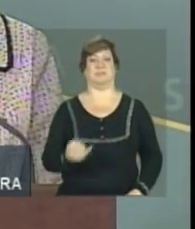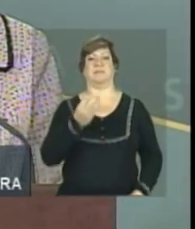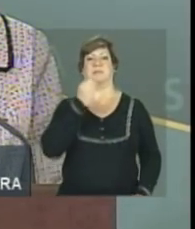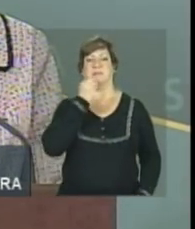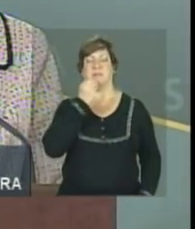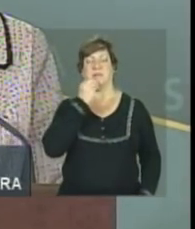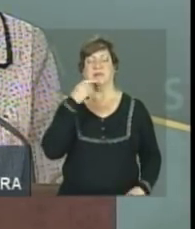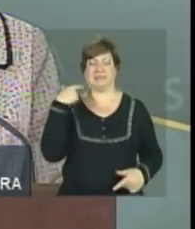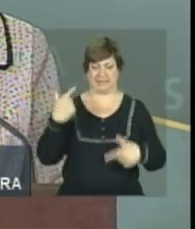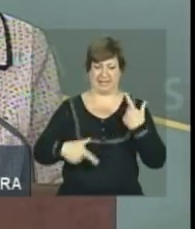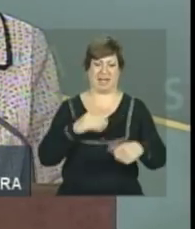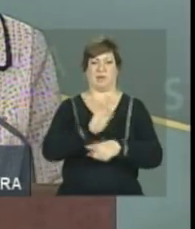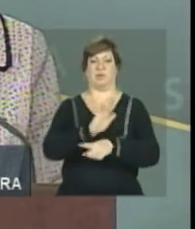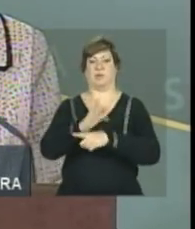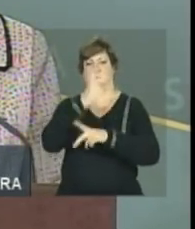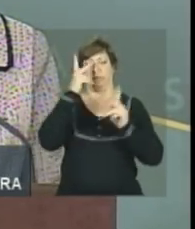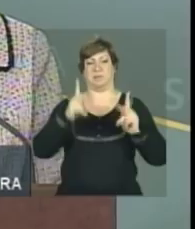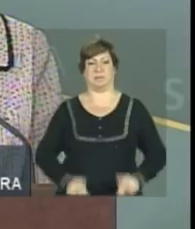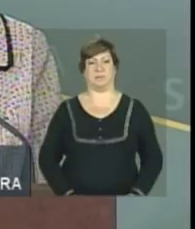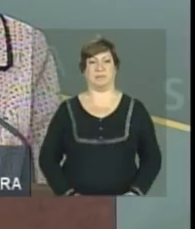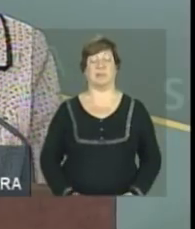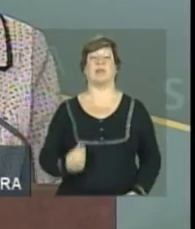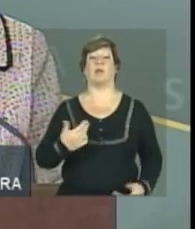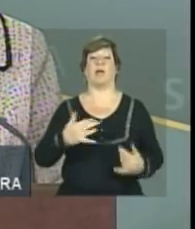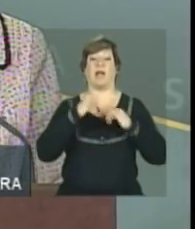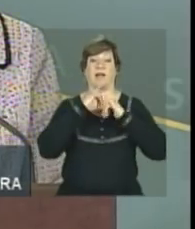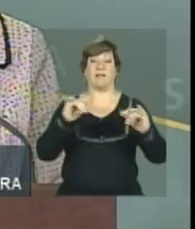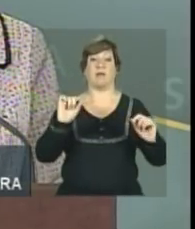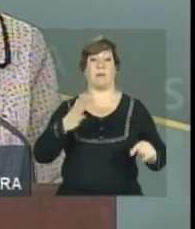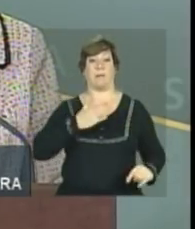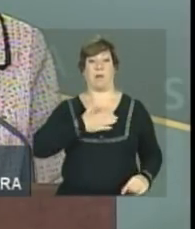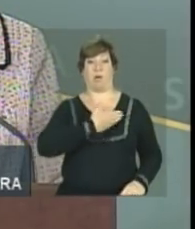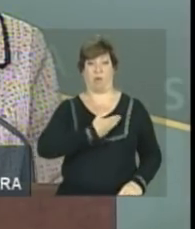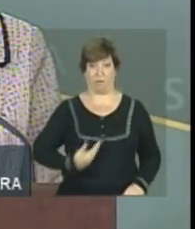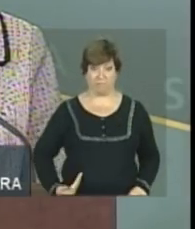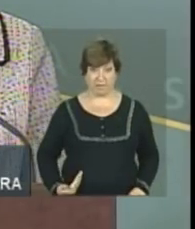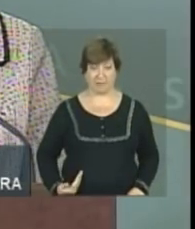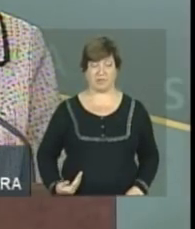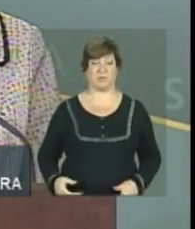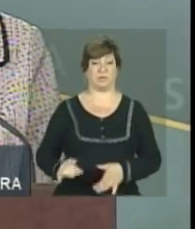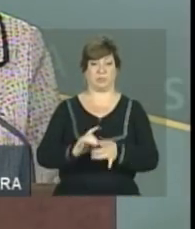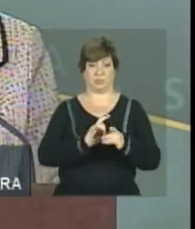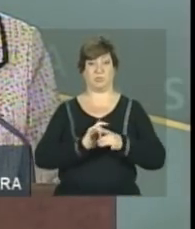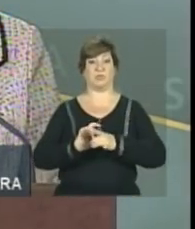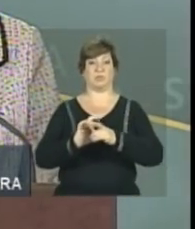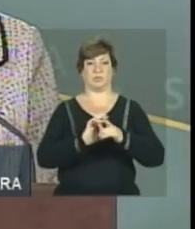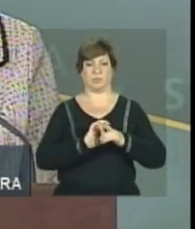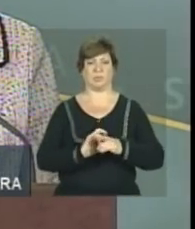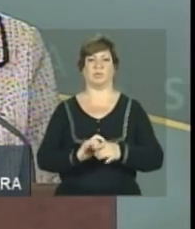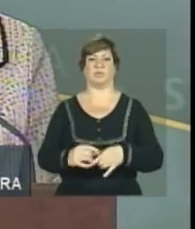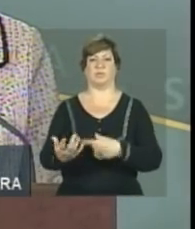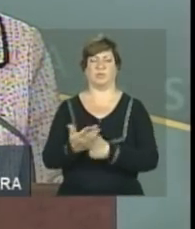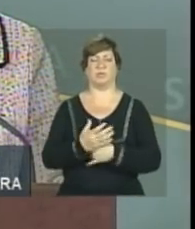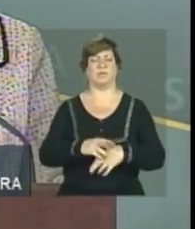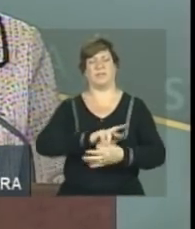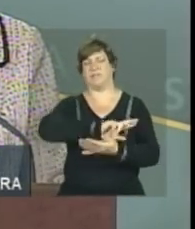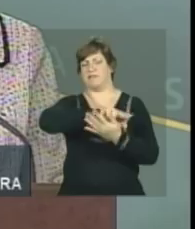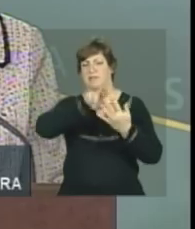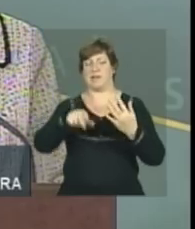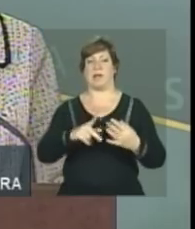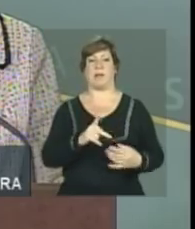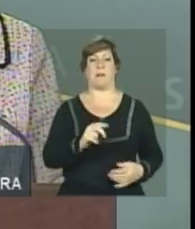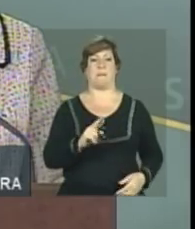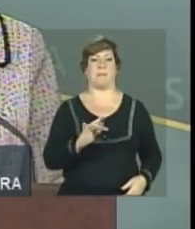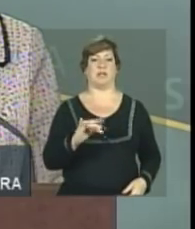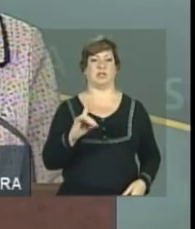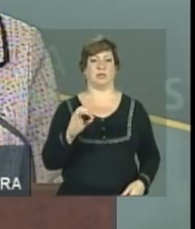Eu queria dizer que meu governo é apoiado e integrado por um amplo conjunto de partidos que estão